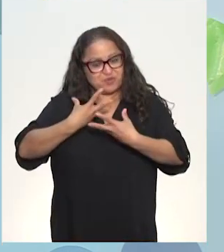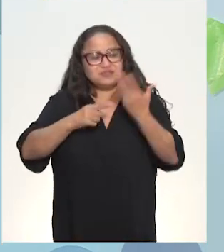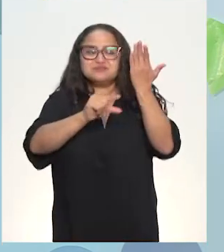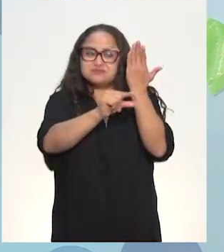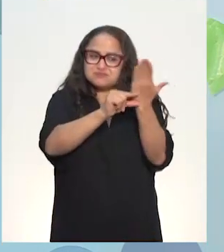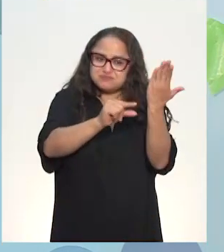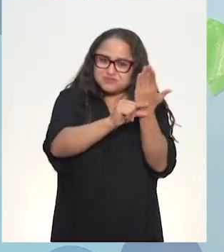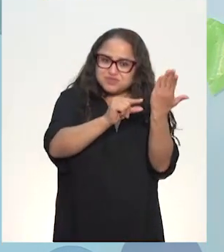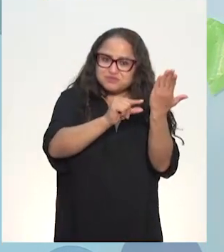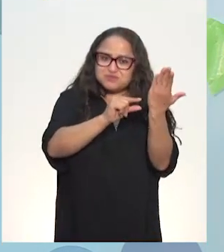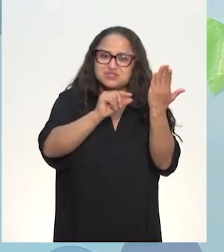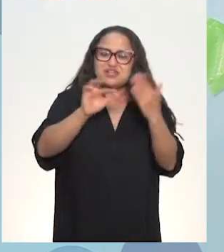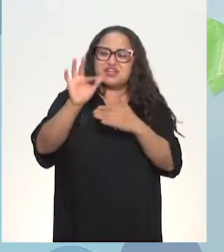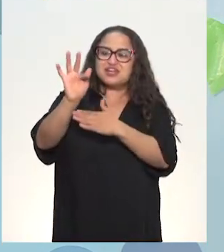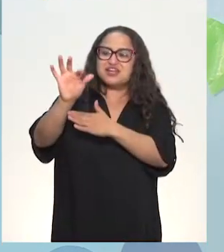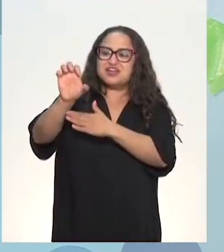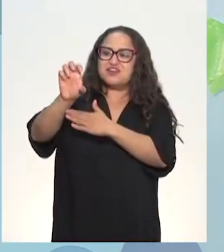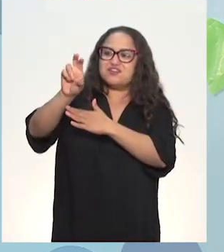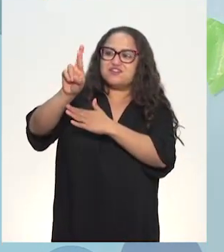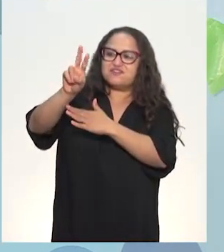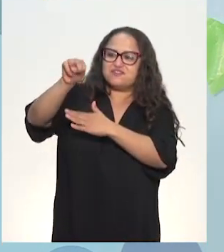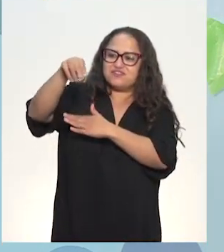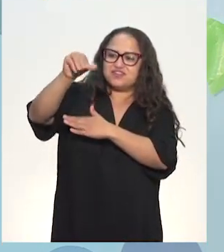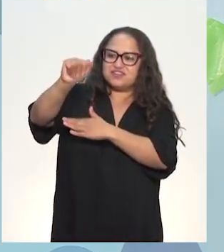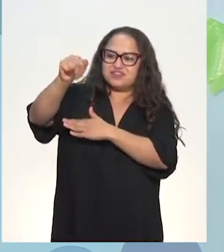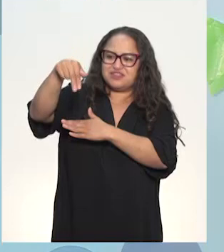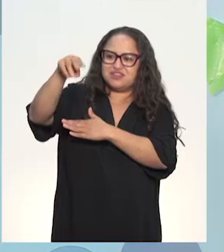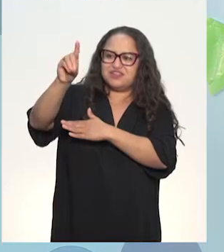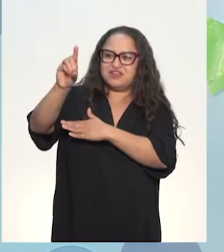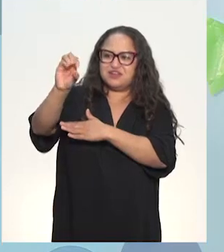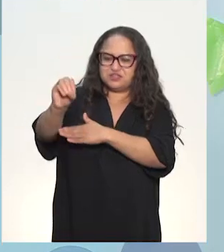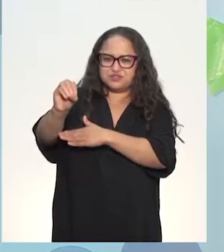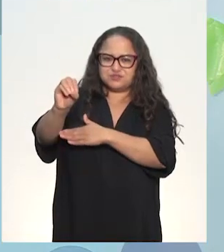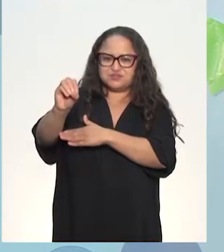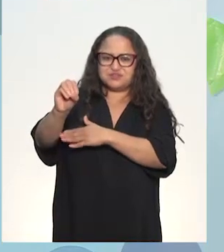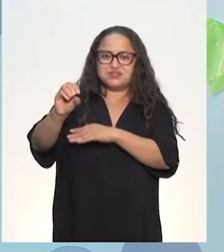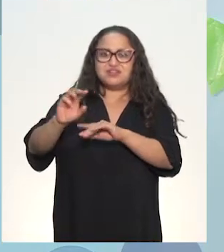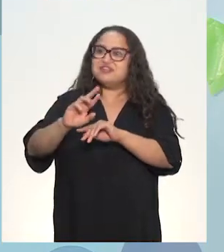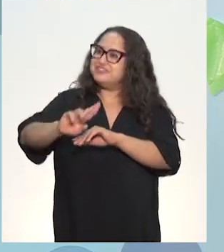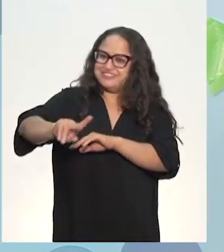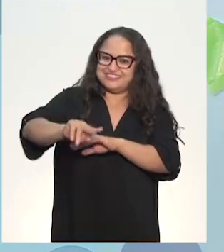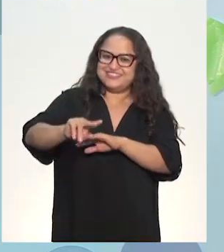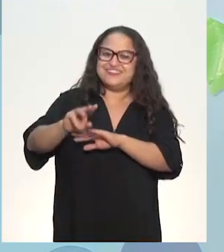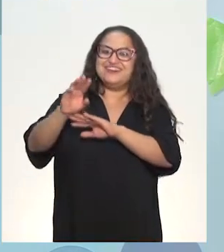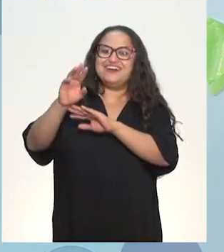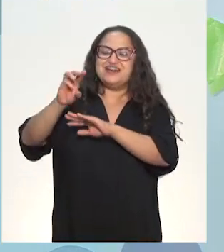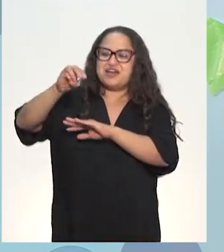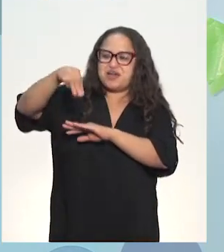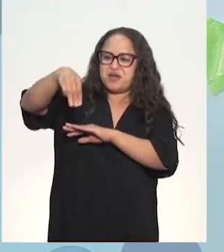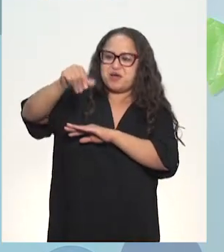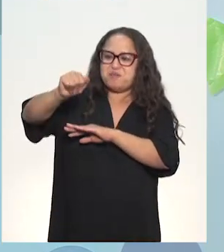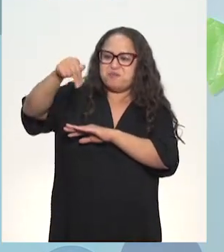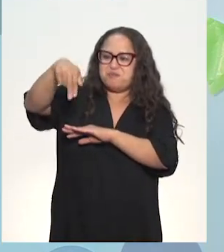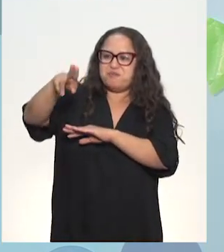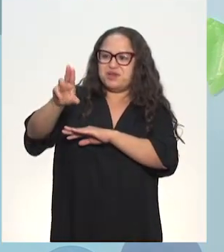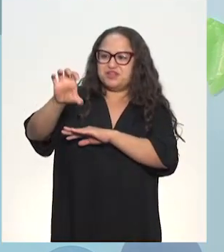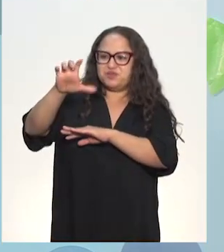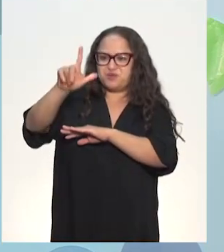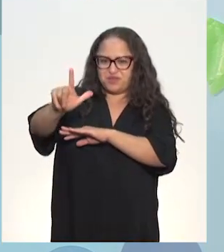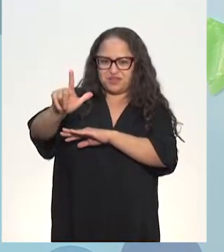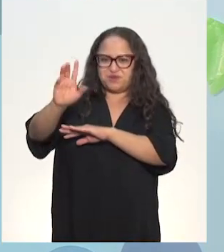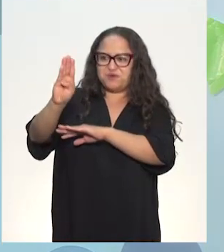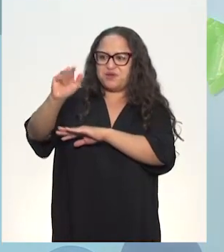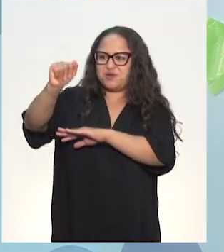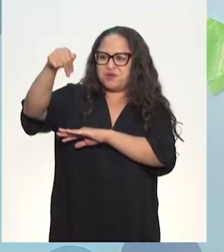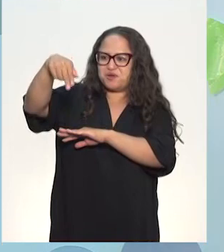poeta chamado Fernando Pessoa, Fernando Pessoa não, poema do Manuel Bandeira, chamado Evocação do Recife. Anota aí, eu me